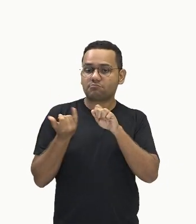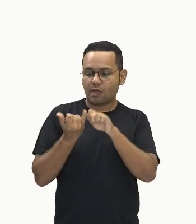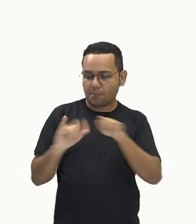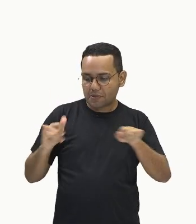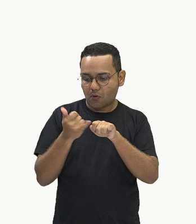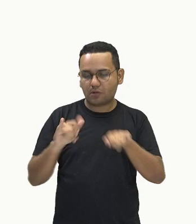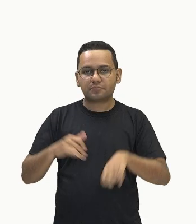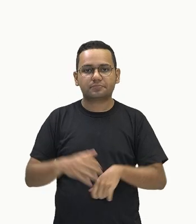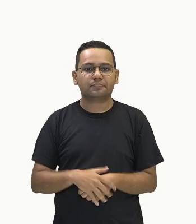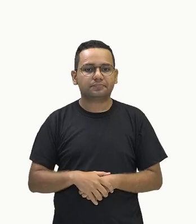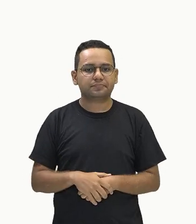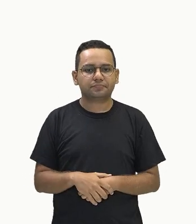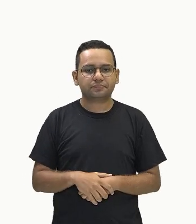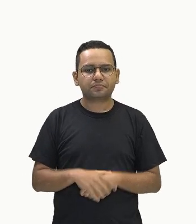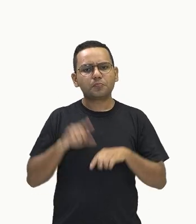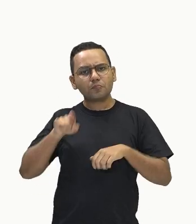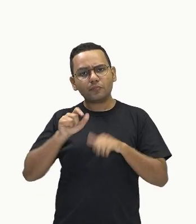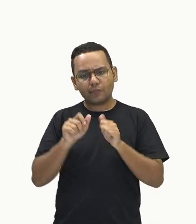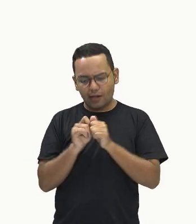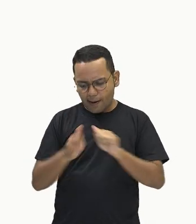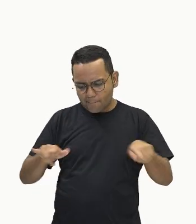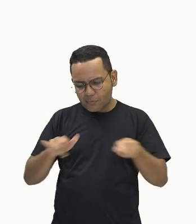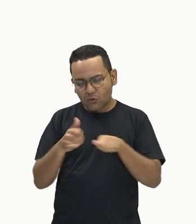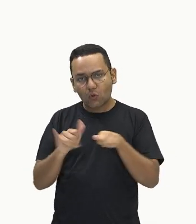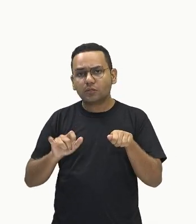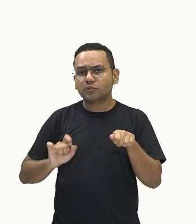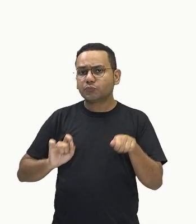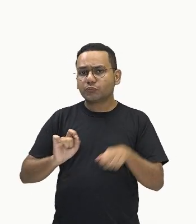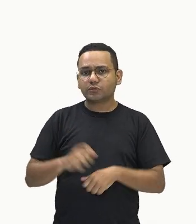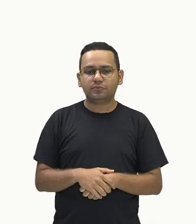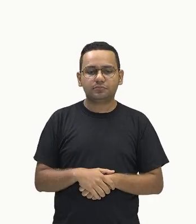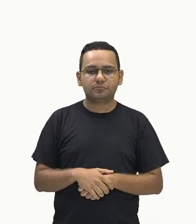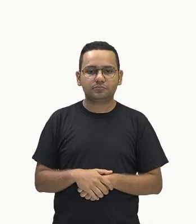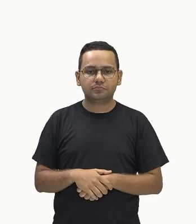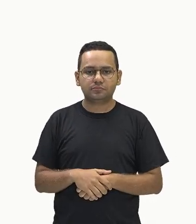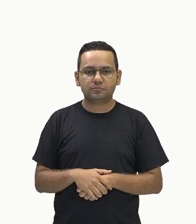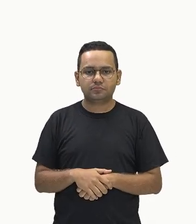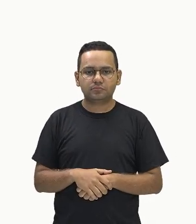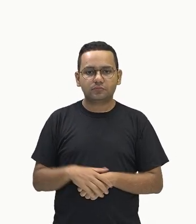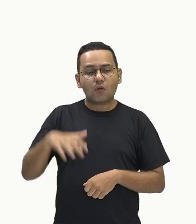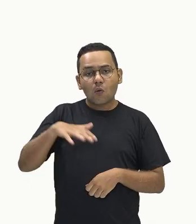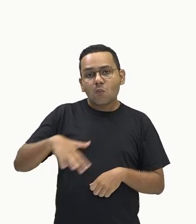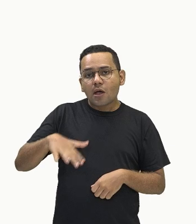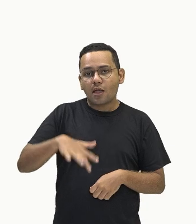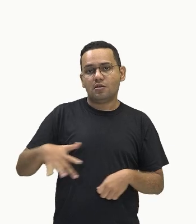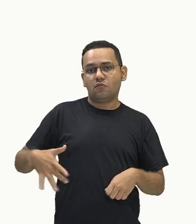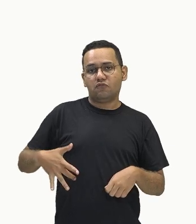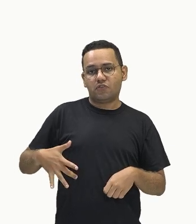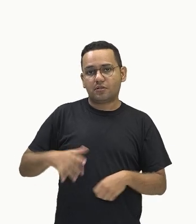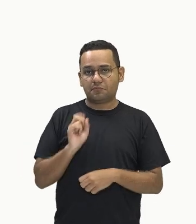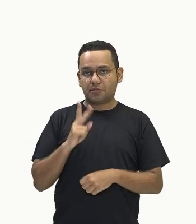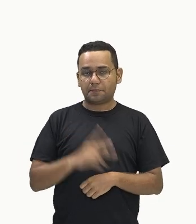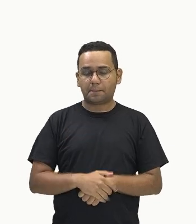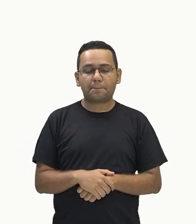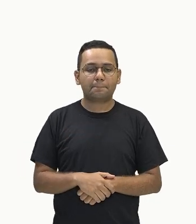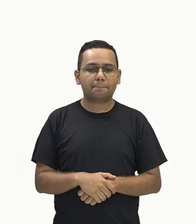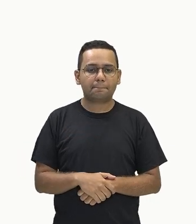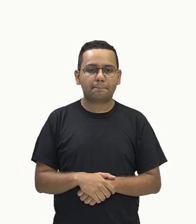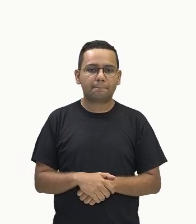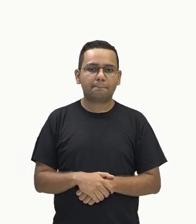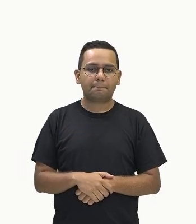aminoácidos. Esses aminoácidos vão para o nosso fígado, correto? Então, essa é